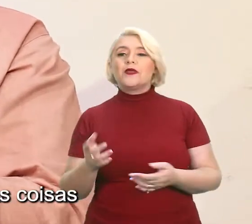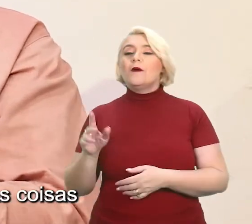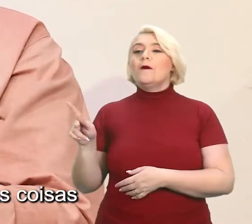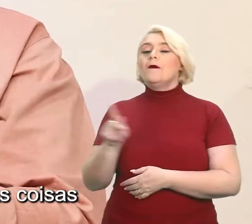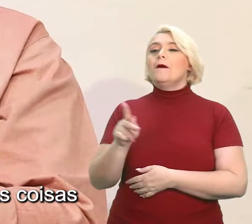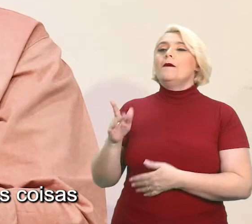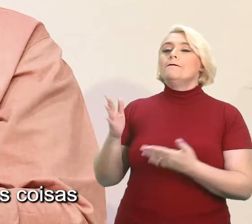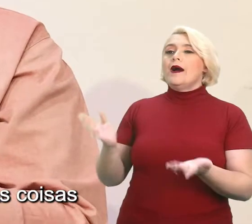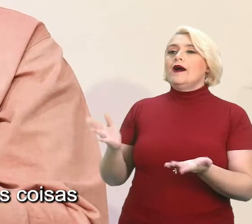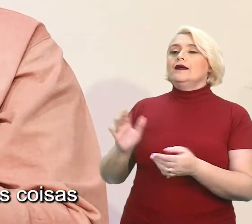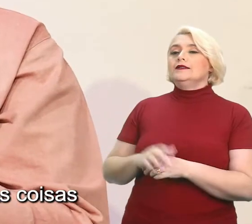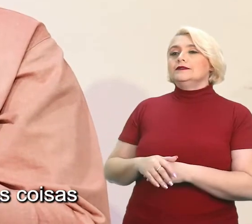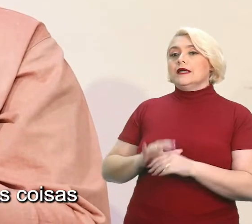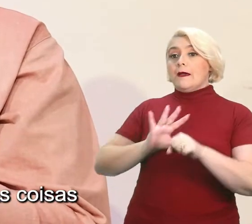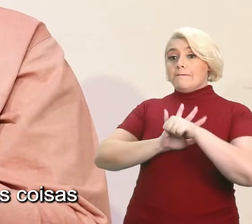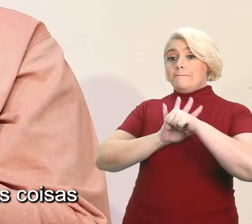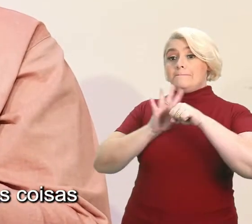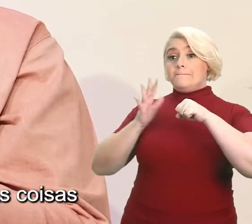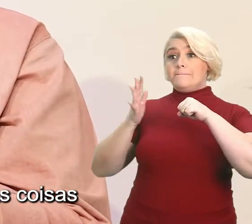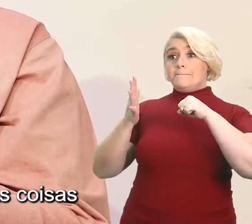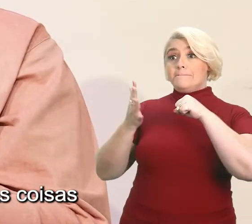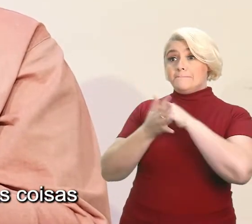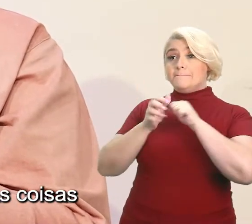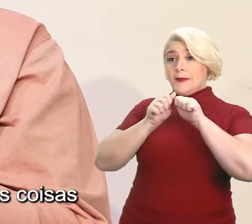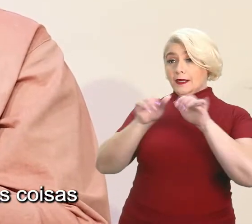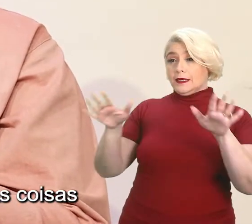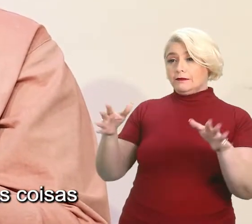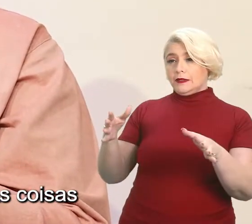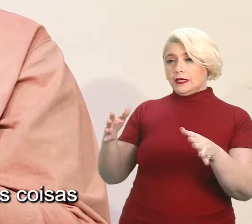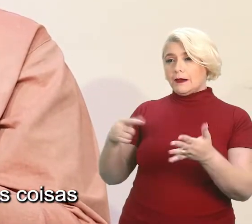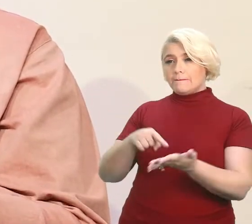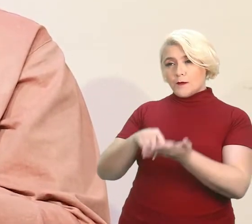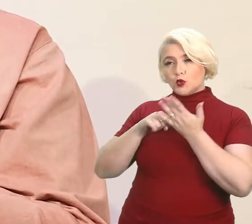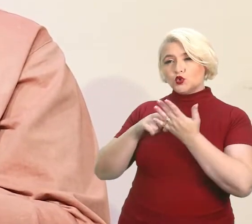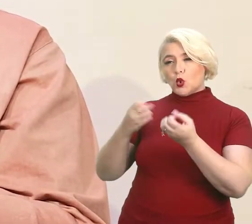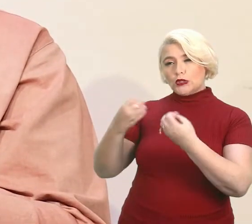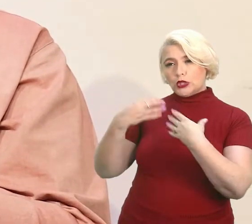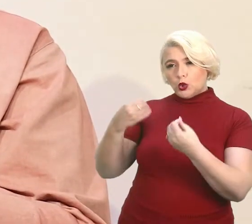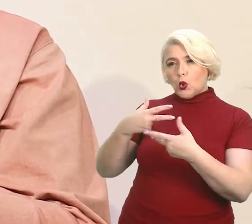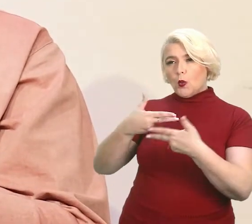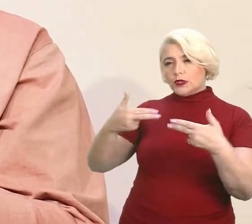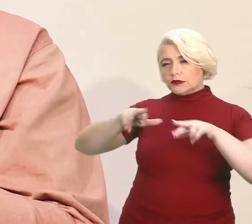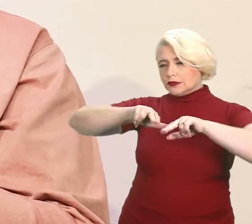Professora, mas assim, a pandemia, ela nos ensinou muitas coisas